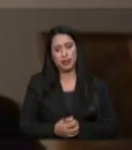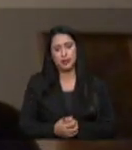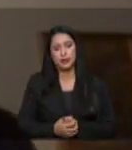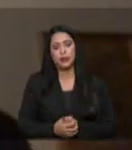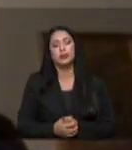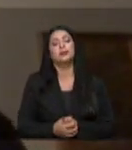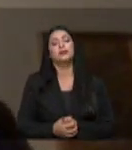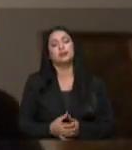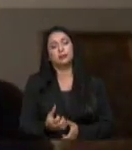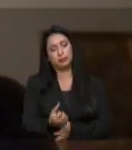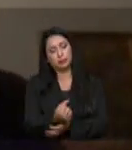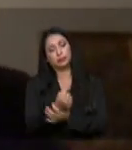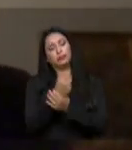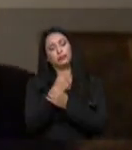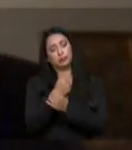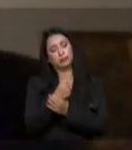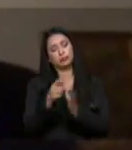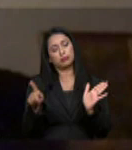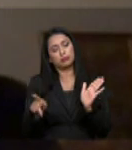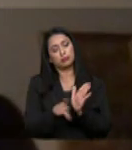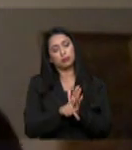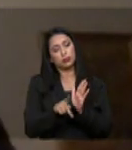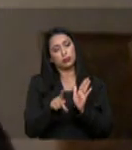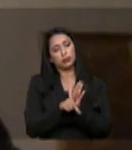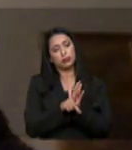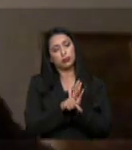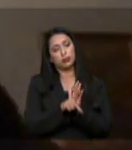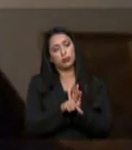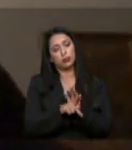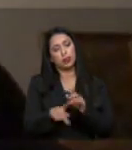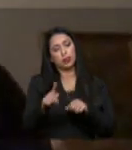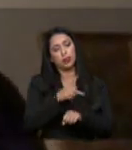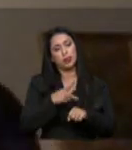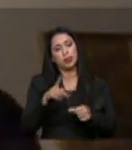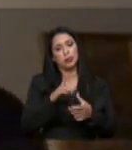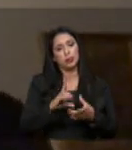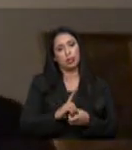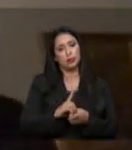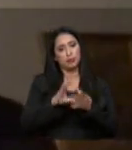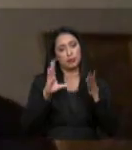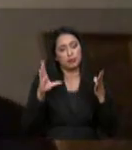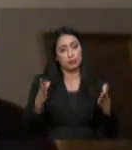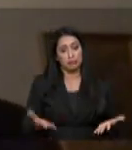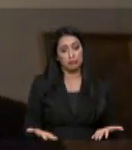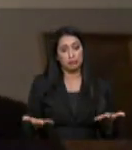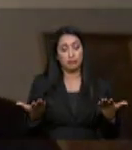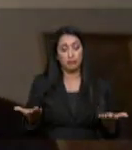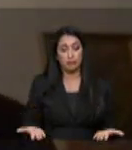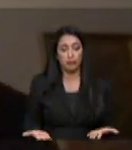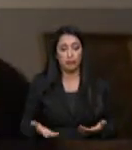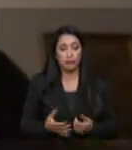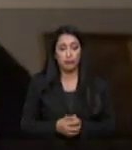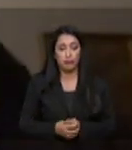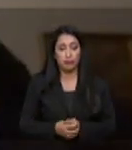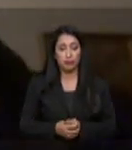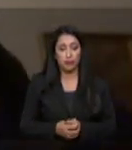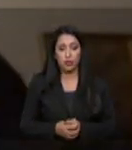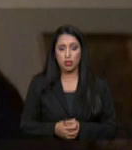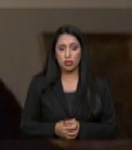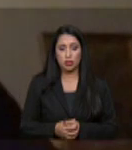Oi e a garantia do próprio Estado democrático de direito a partir de seu trago